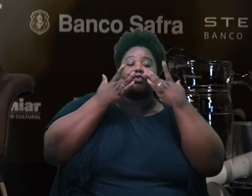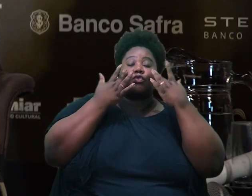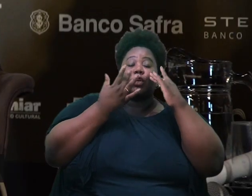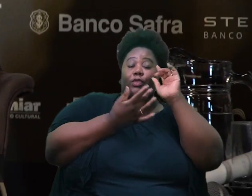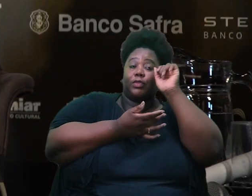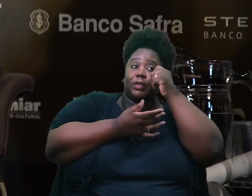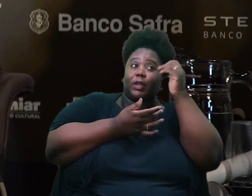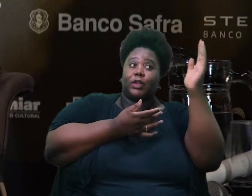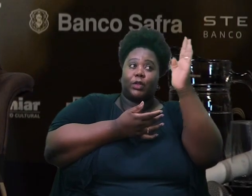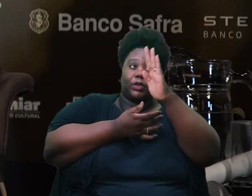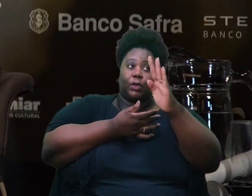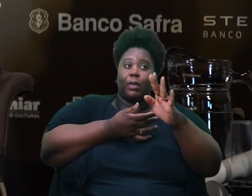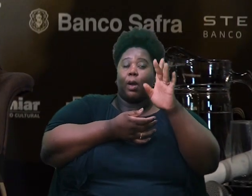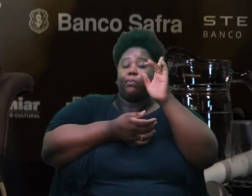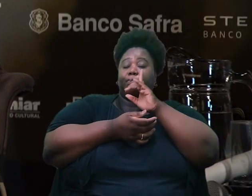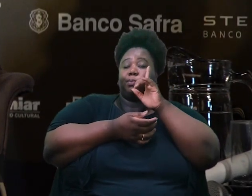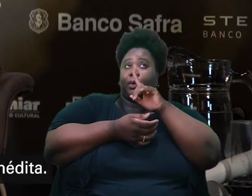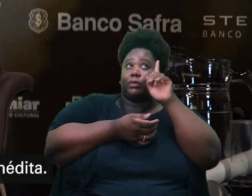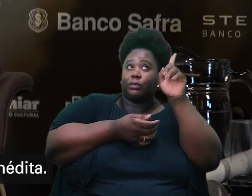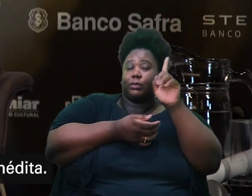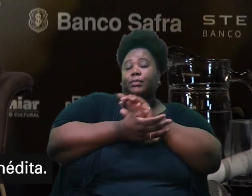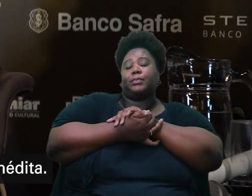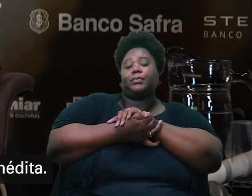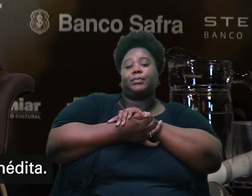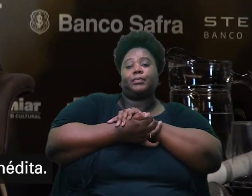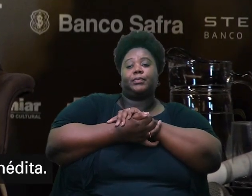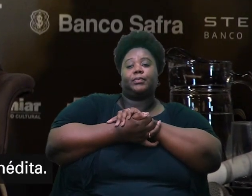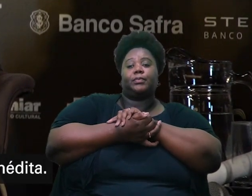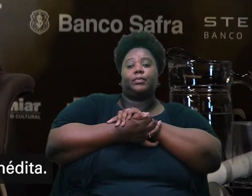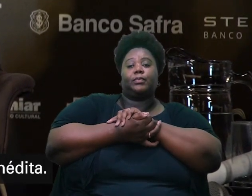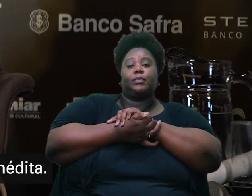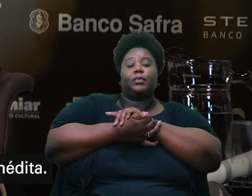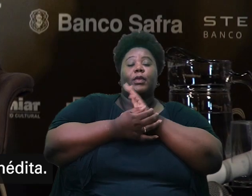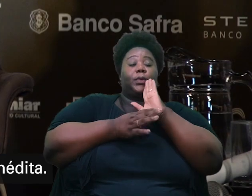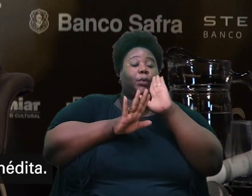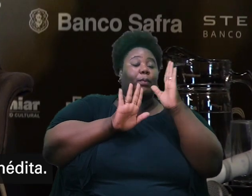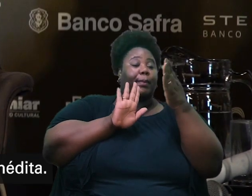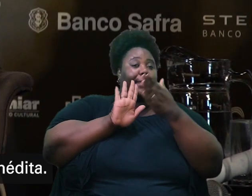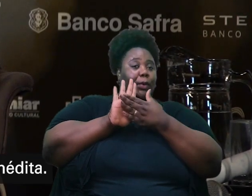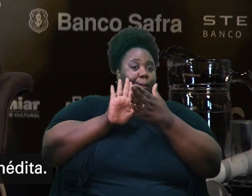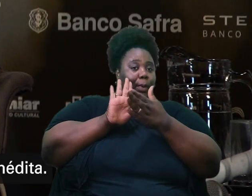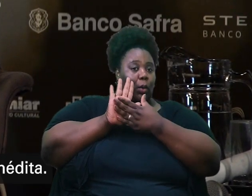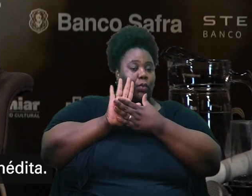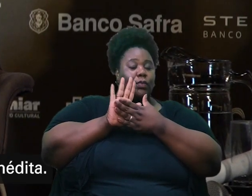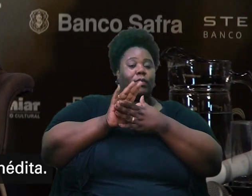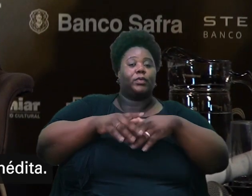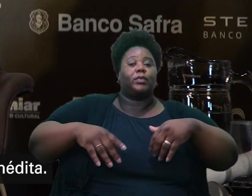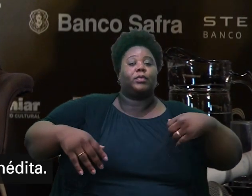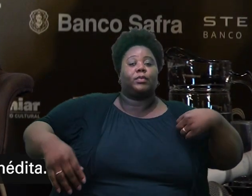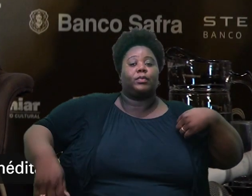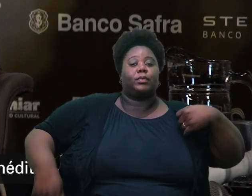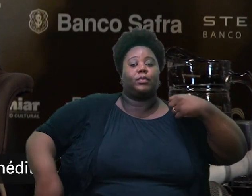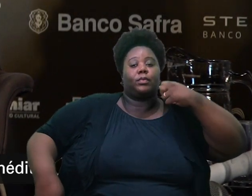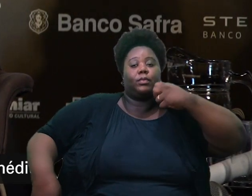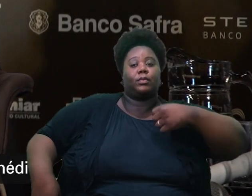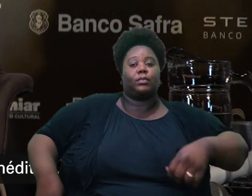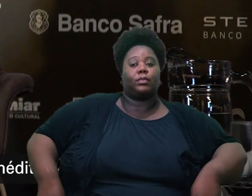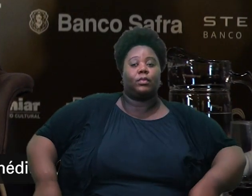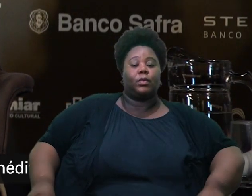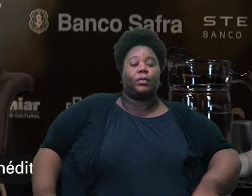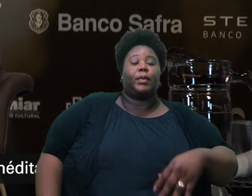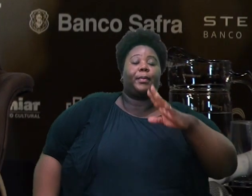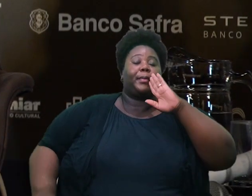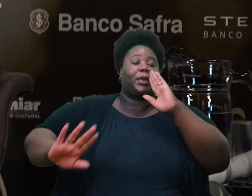no Brasil e nos Estados Unidos. E com uma proposta epistemológica